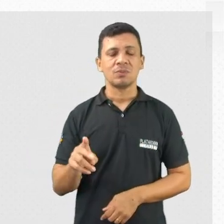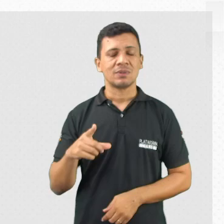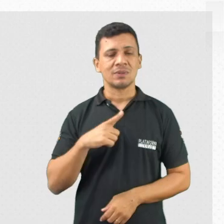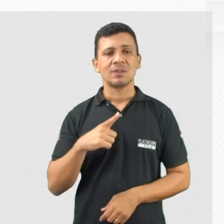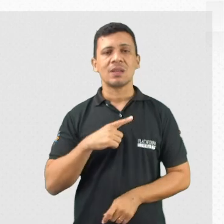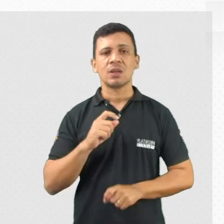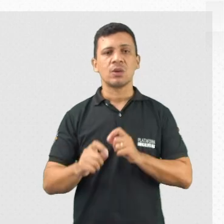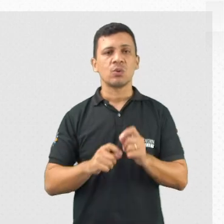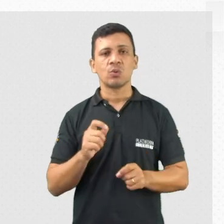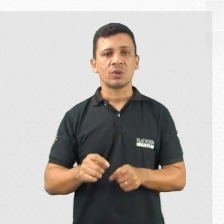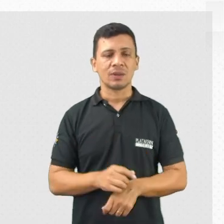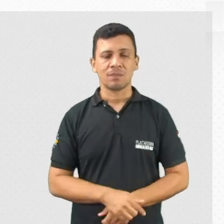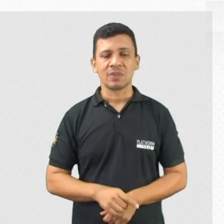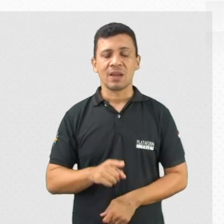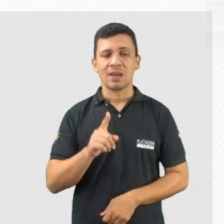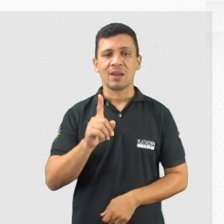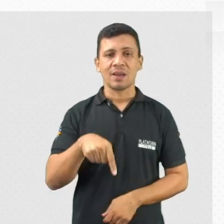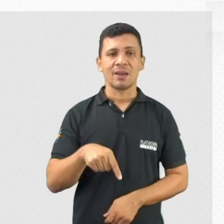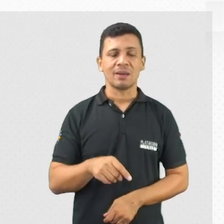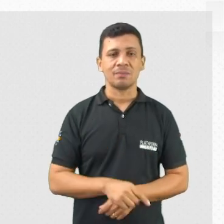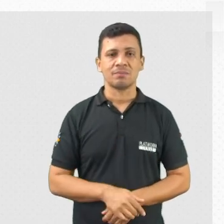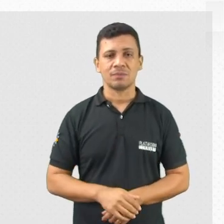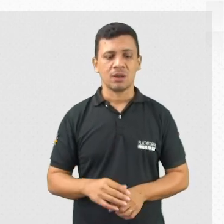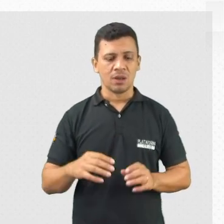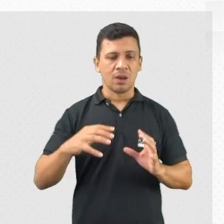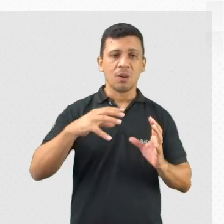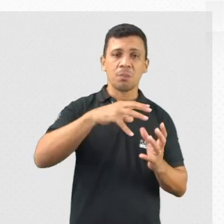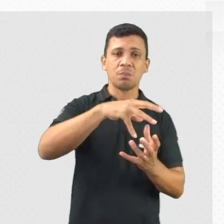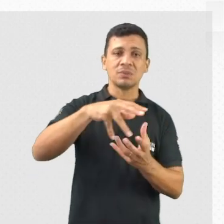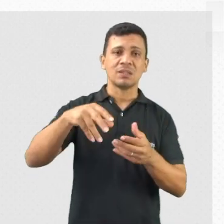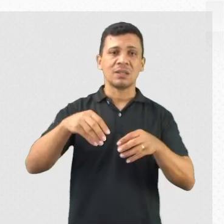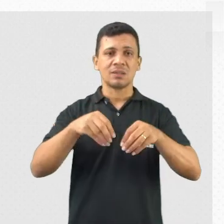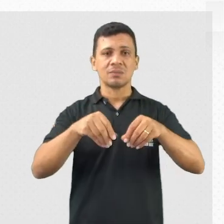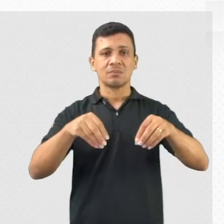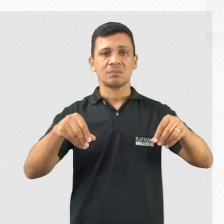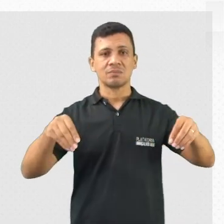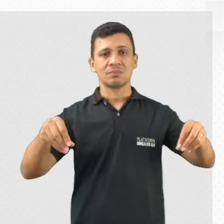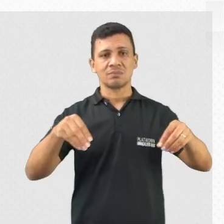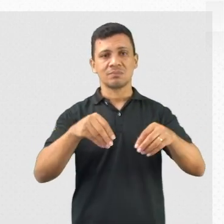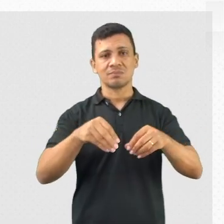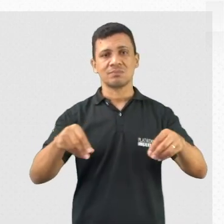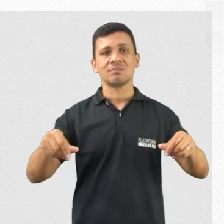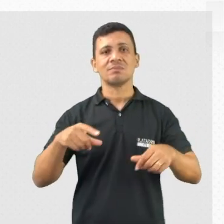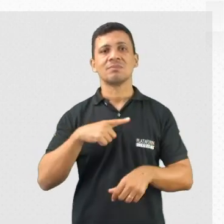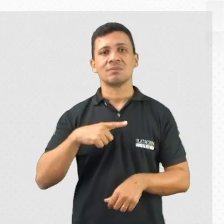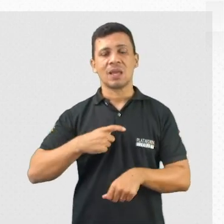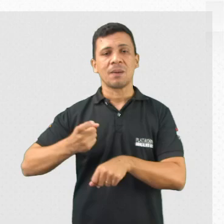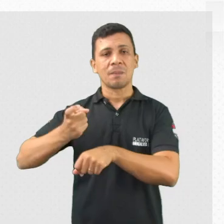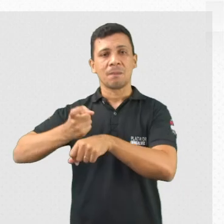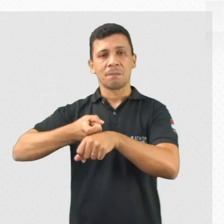litosfera, ou seja, isso aqui significa camada rochosa. Tá? Anota aqui, ó.